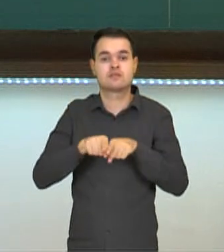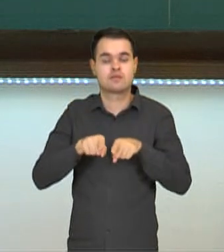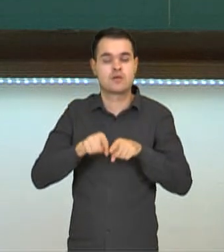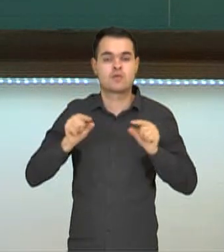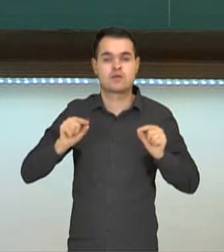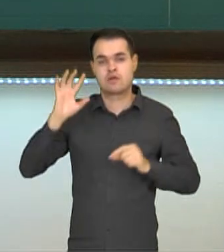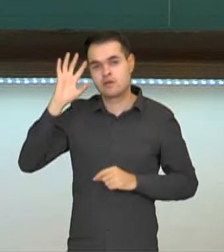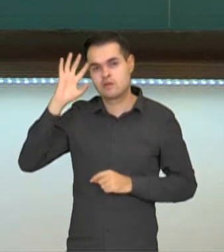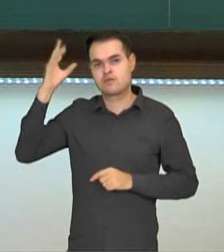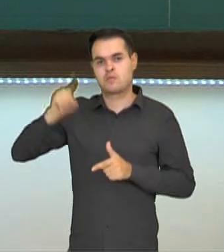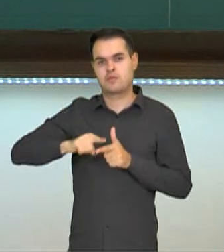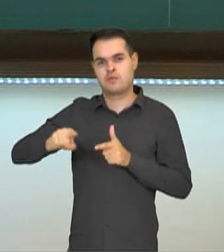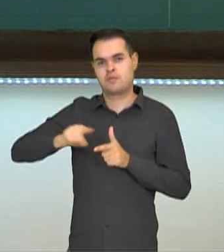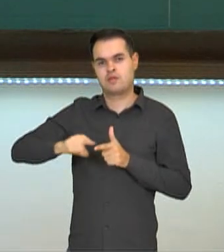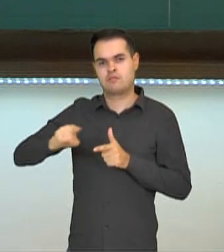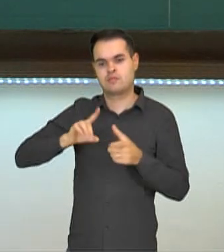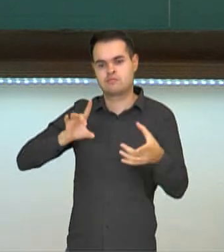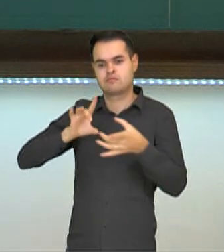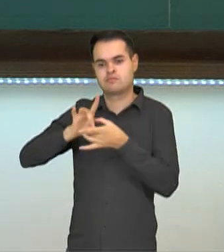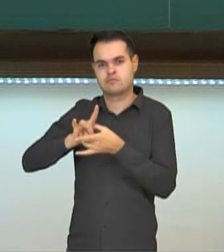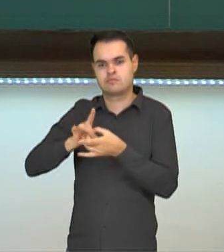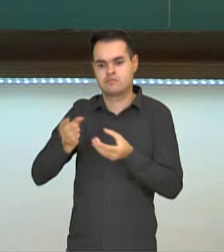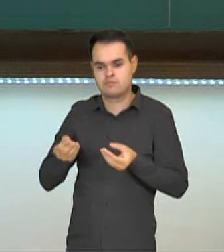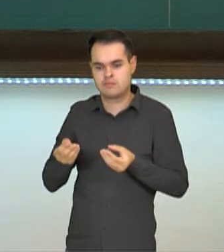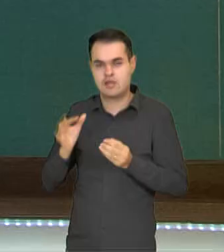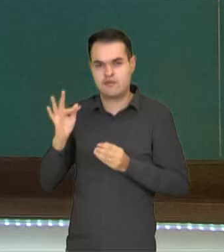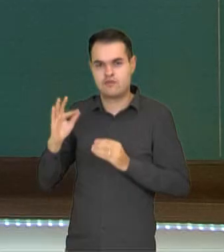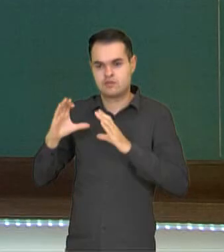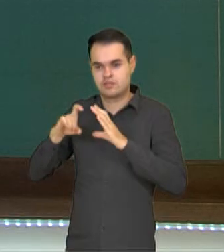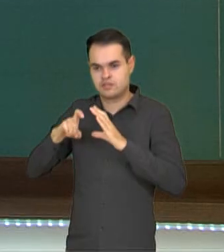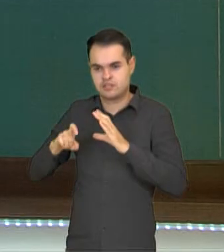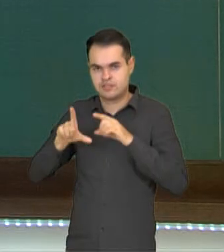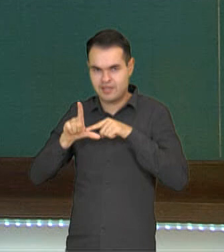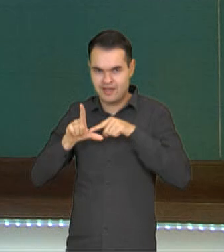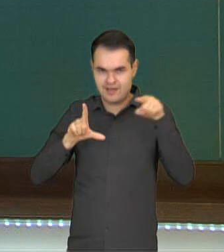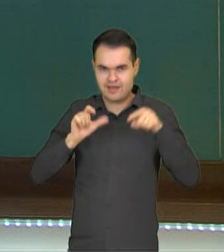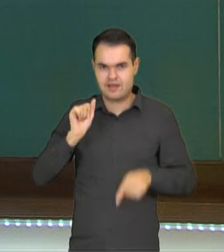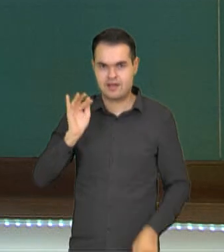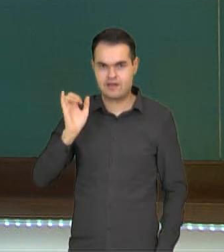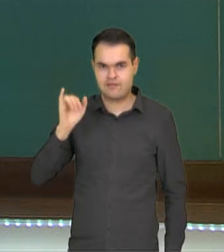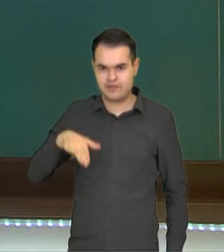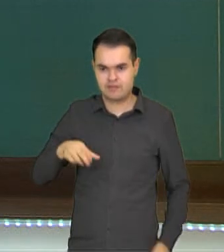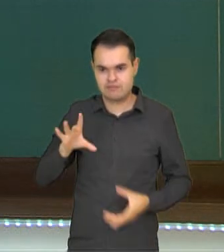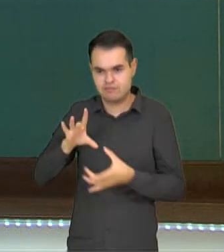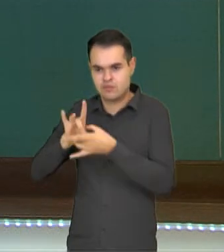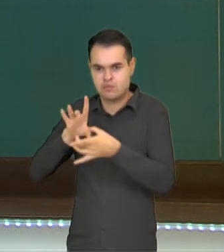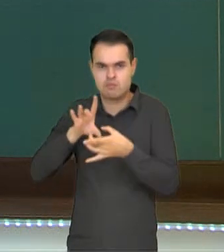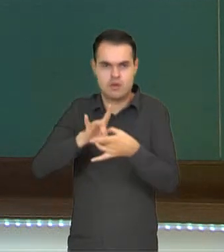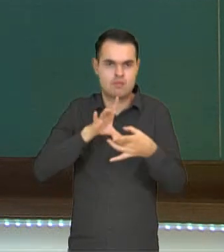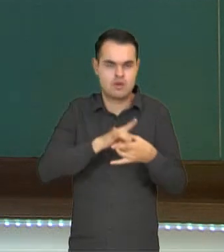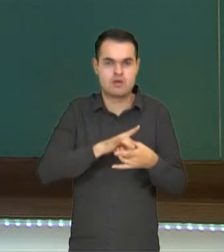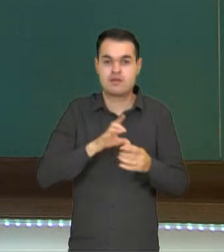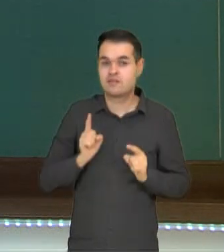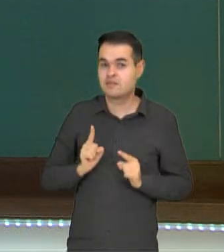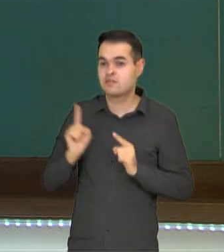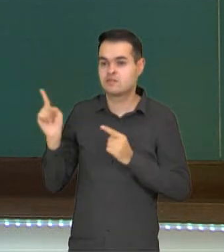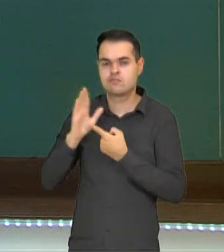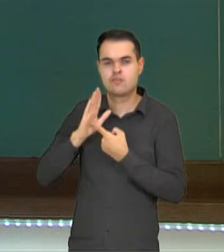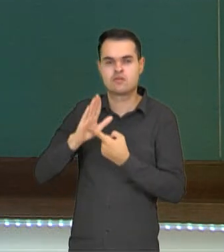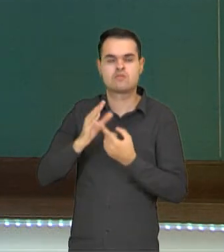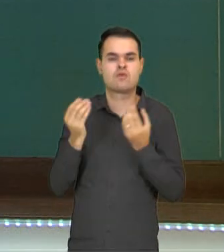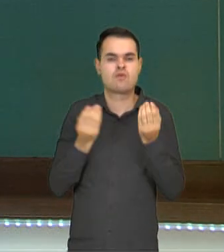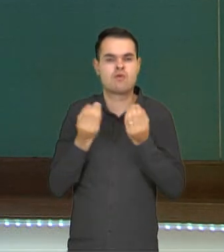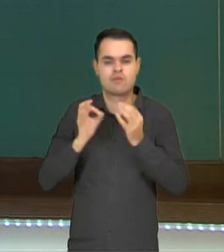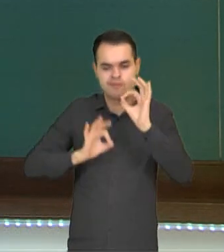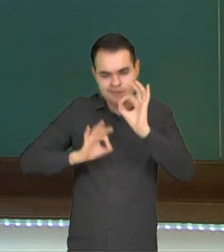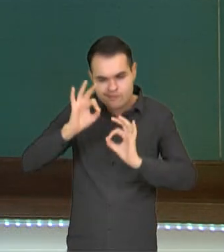também resolvemos problemas ali envolvendo aplicações de função afim, tá bom? E nessas resoluções, nós